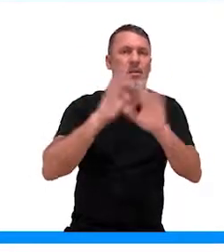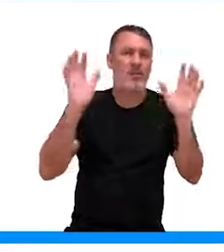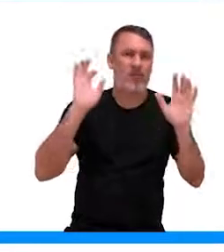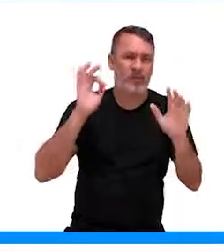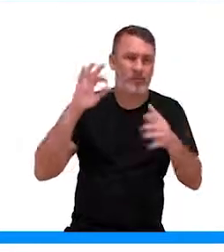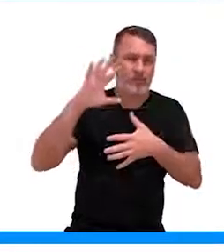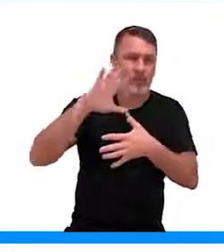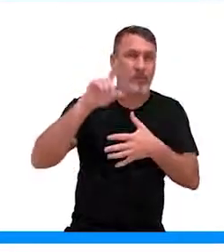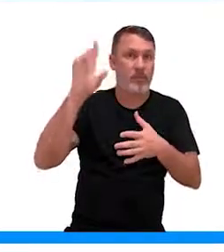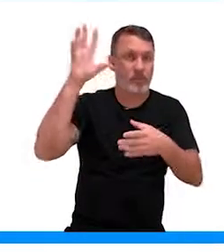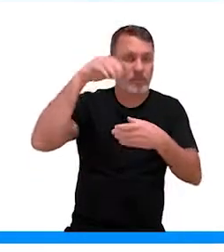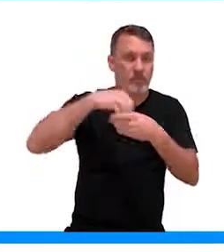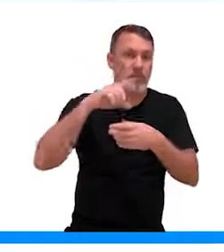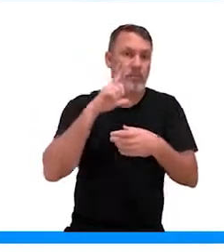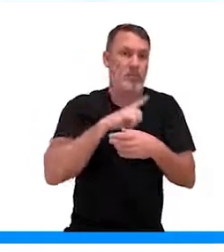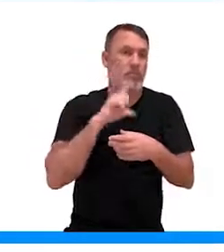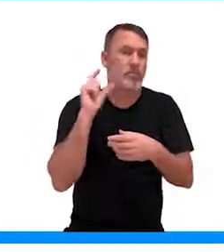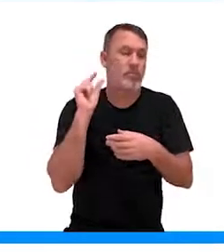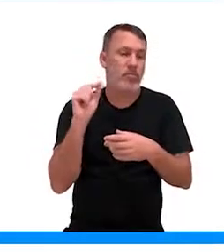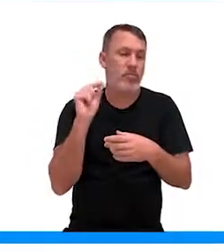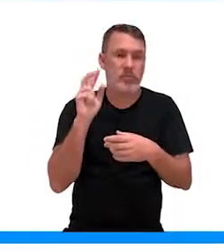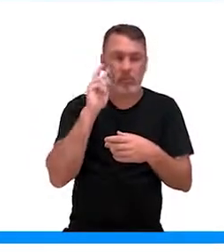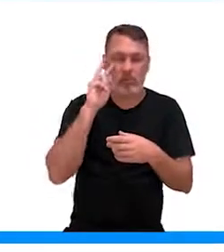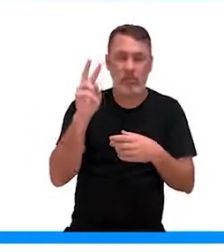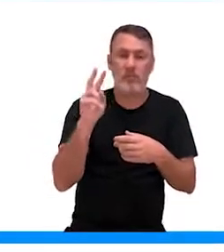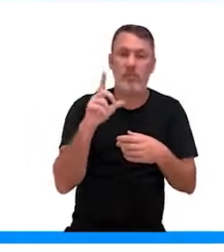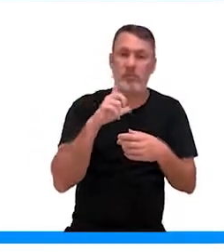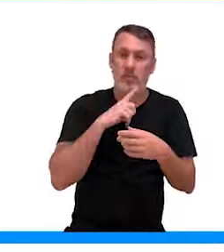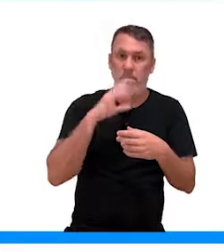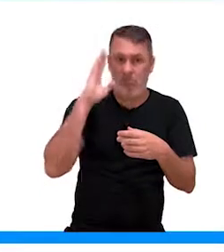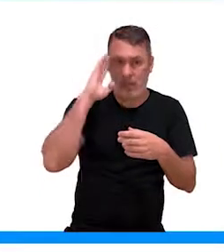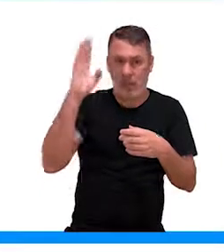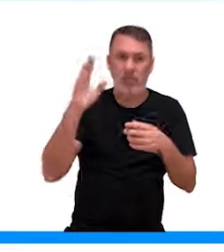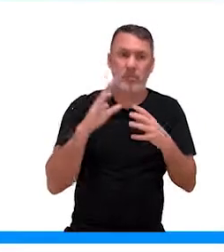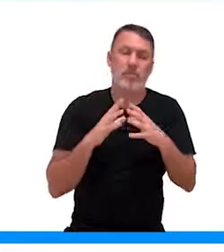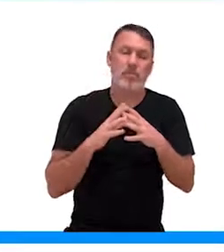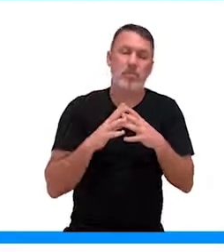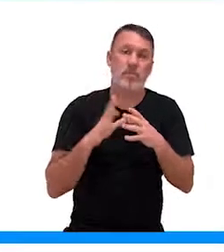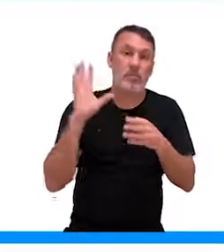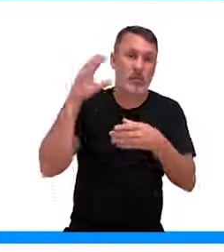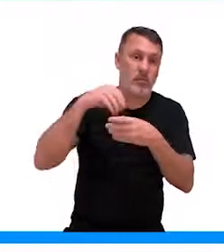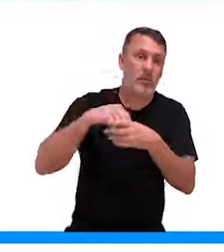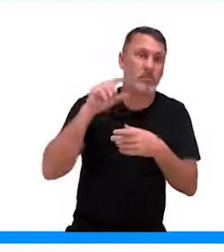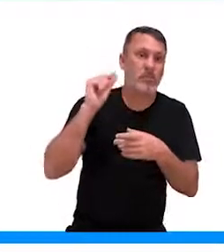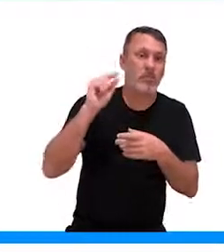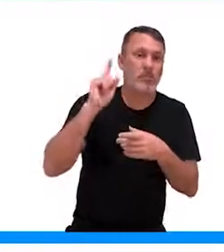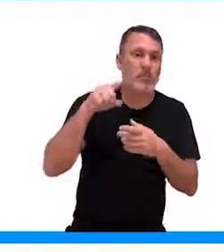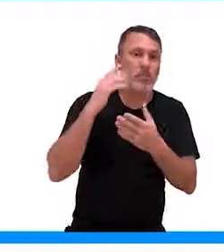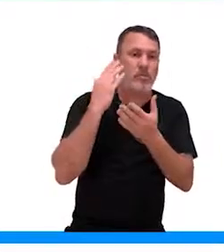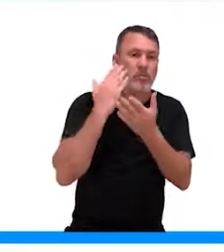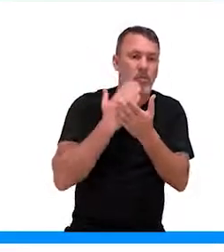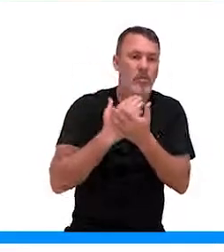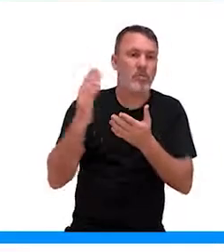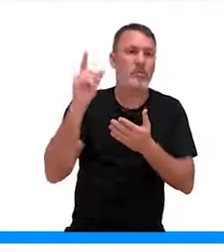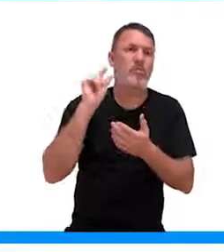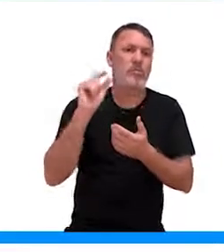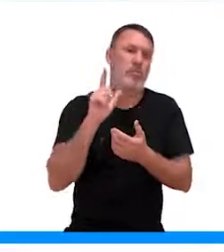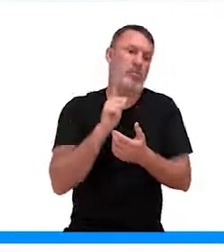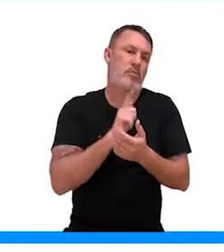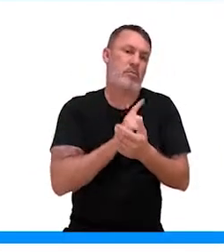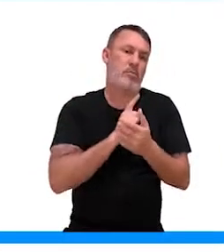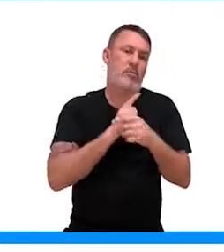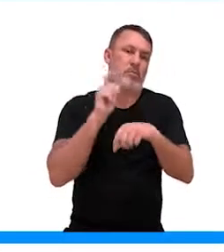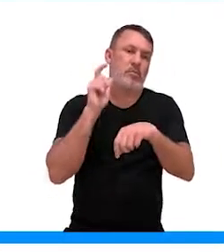Então, consideramos aqui o seguinte, principalmente a partir do momento